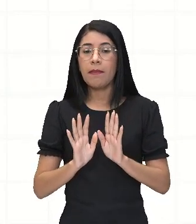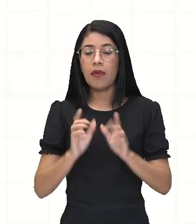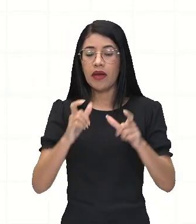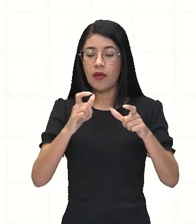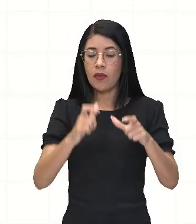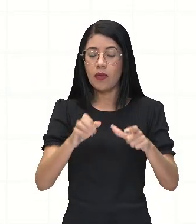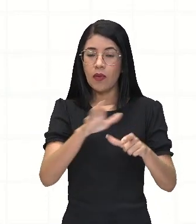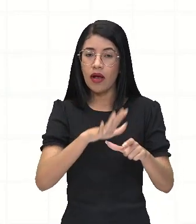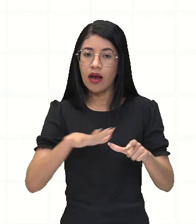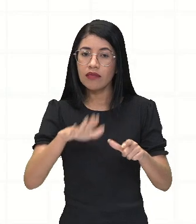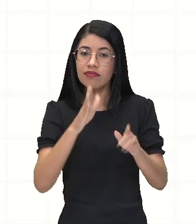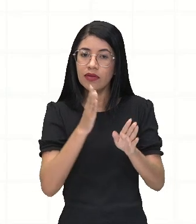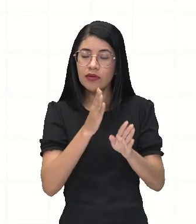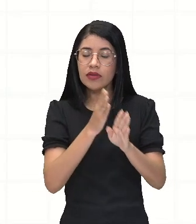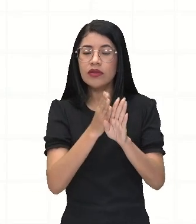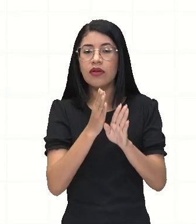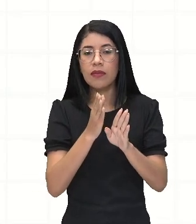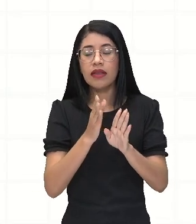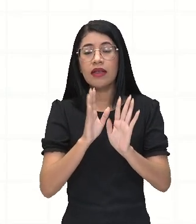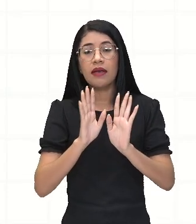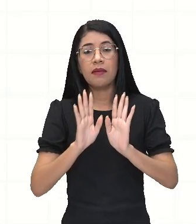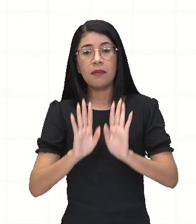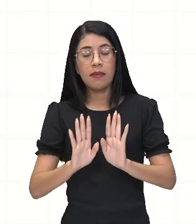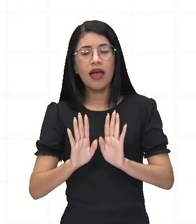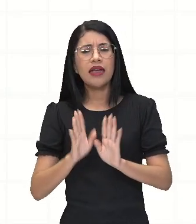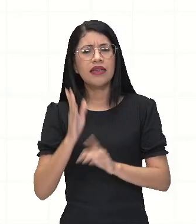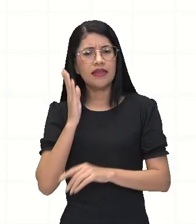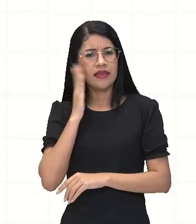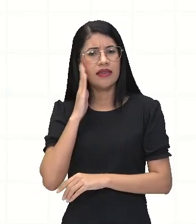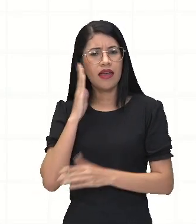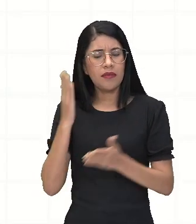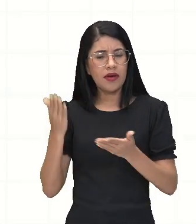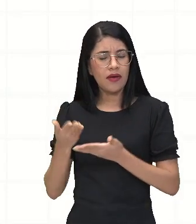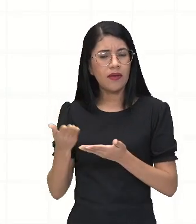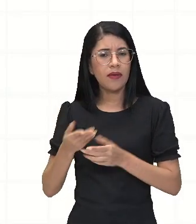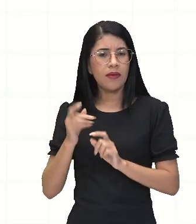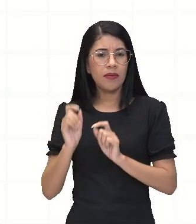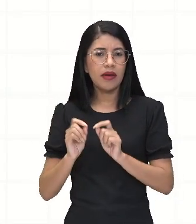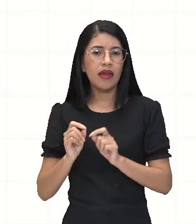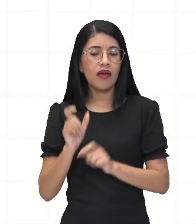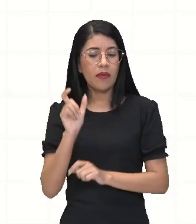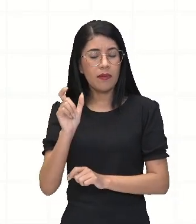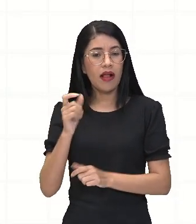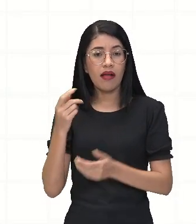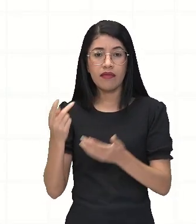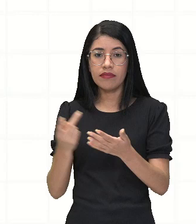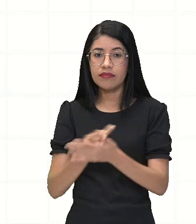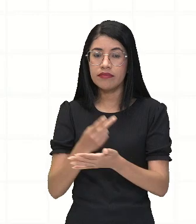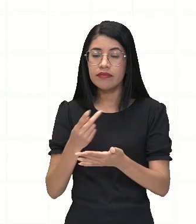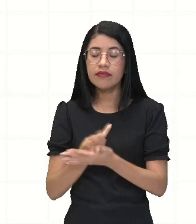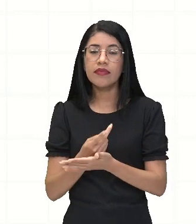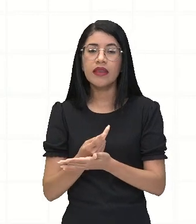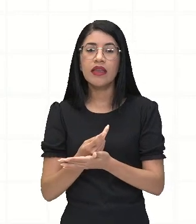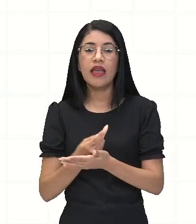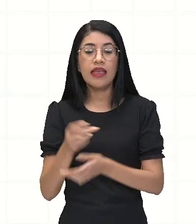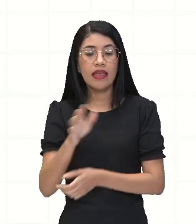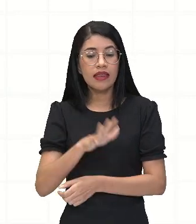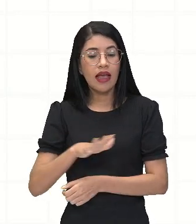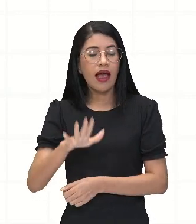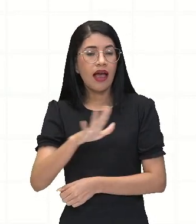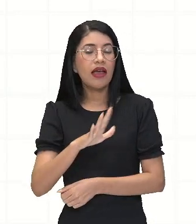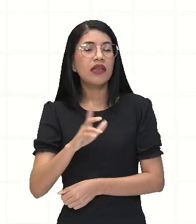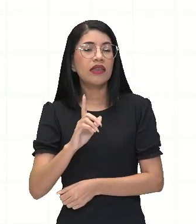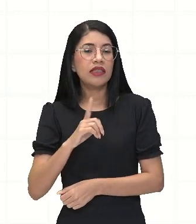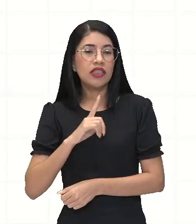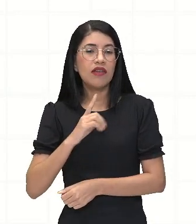foram descobertas por eles. No entanto, a gente sabe, a gente problematiza esse termo hoje, né? Já que na região já